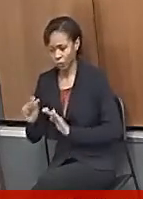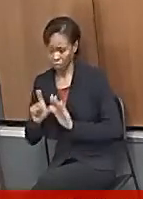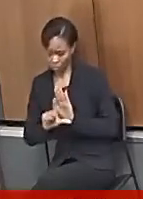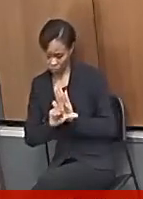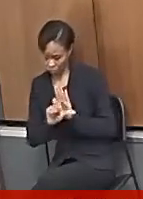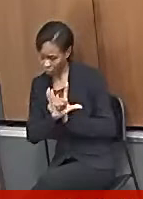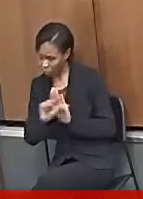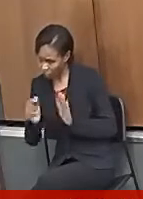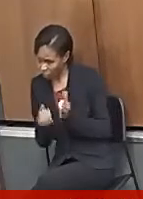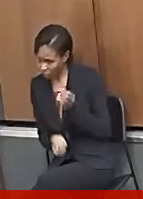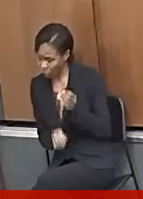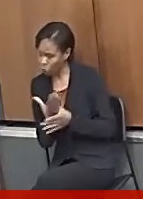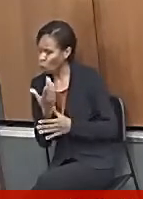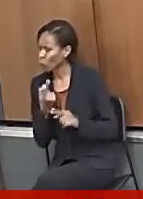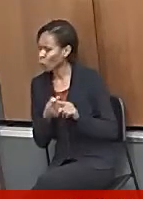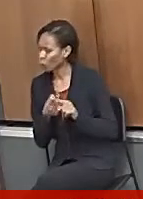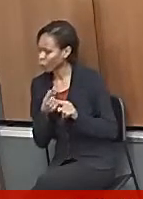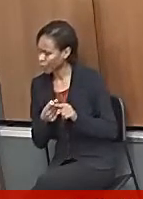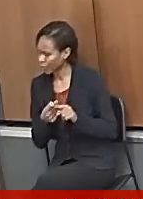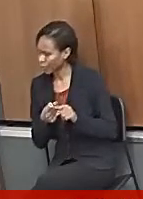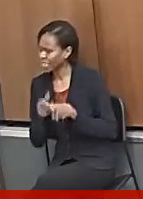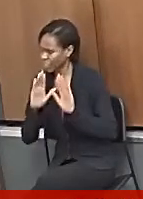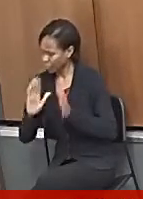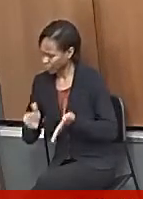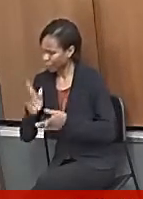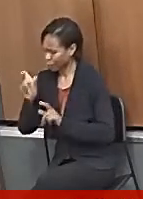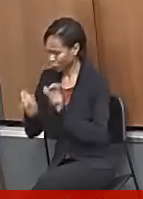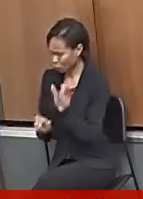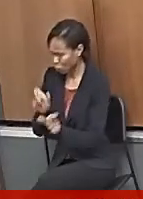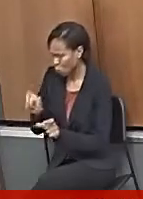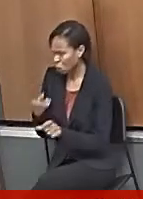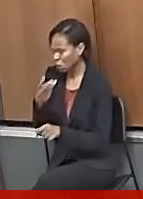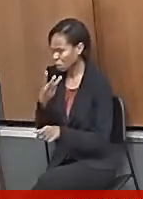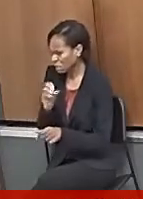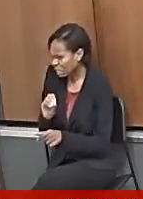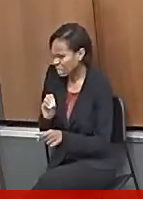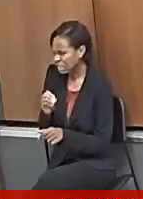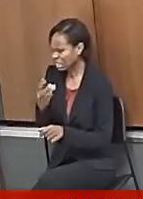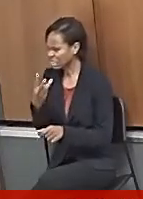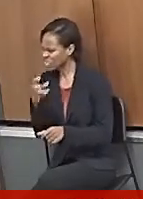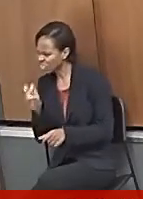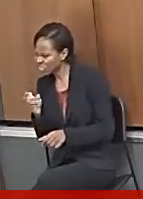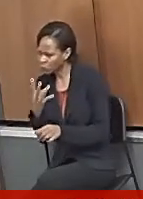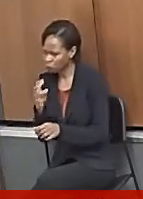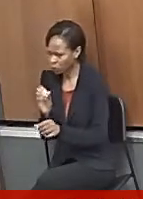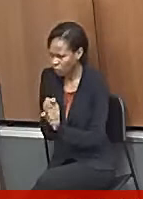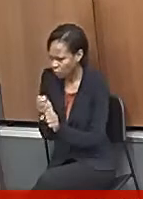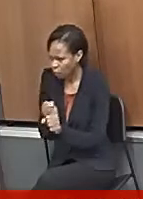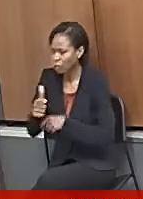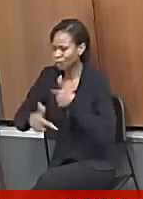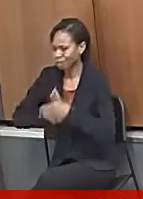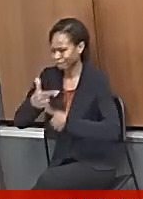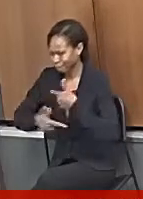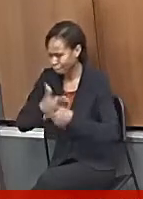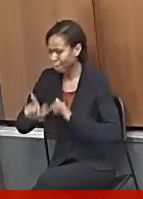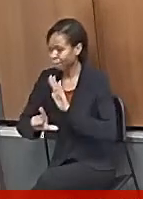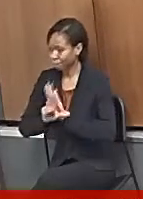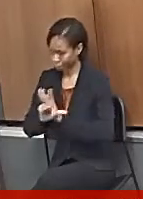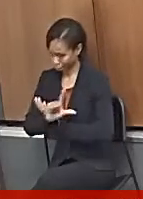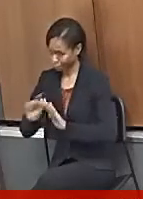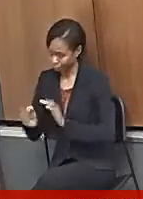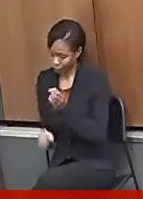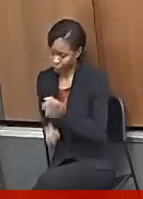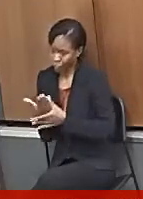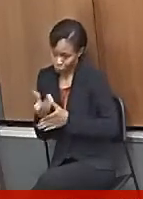já tinha gente com 30 35 48 anos de trabalho a lei sem foi criada